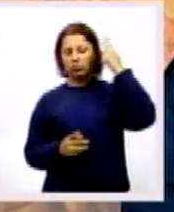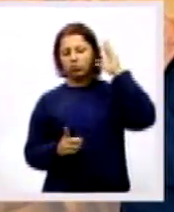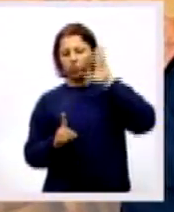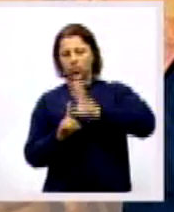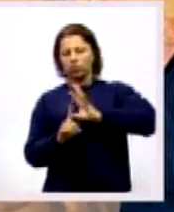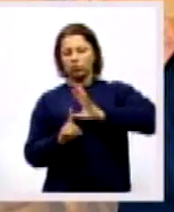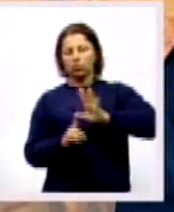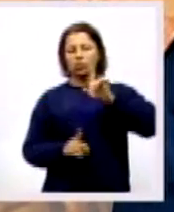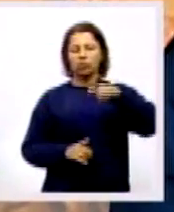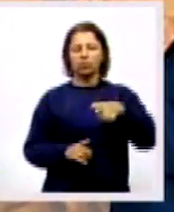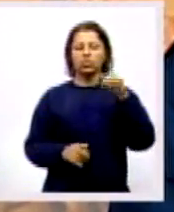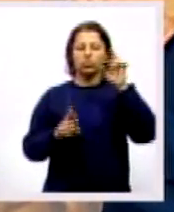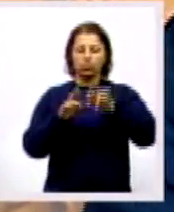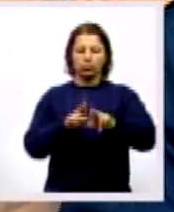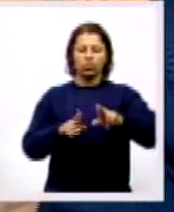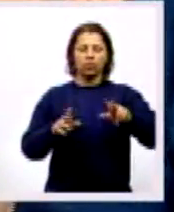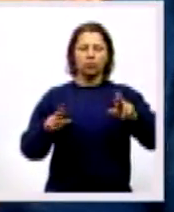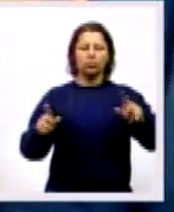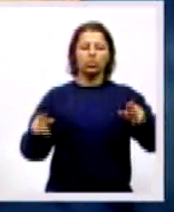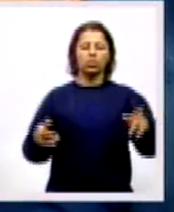E aí está a grande diferença.